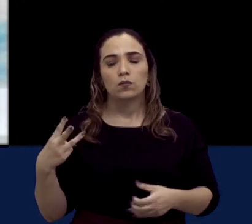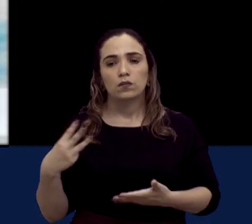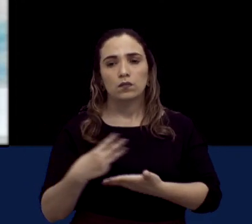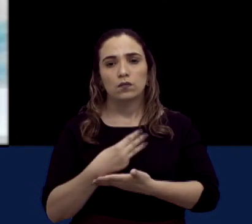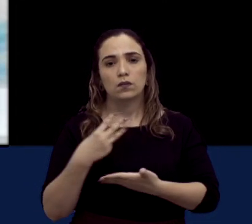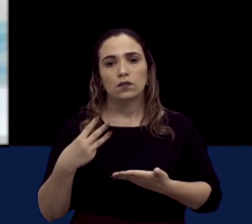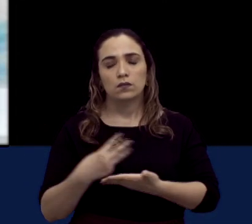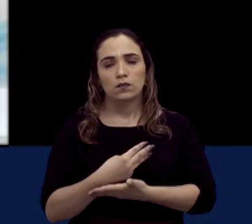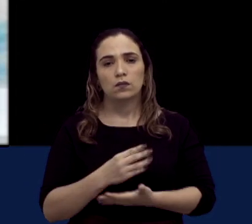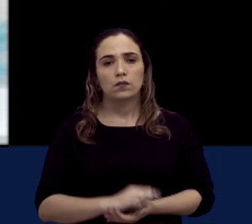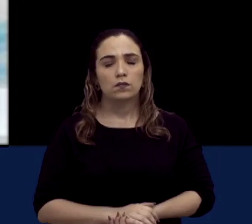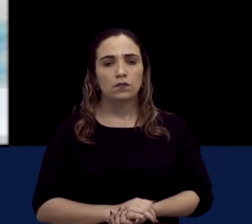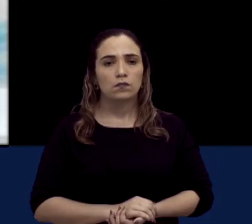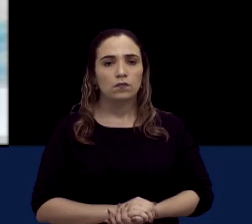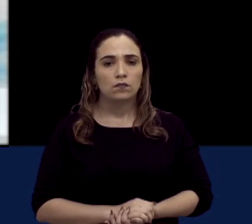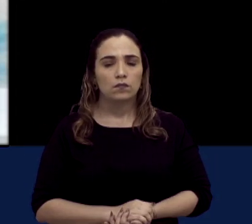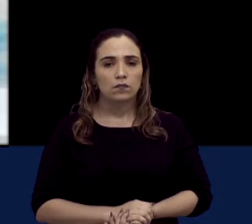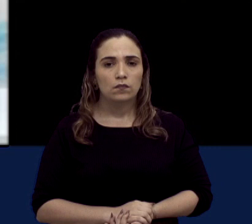né?